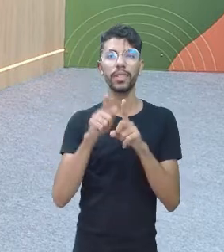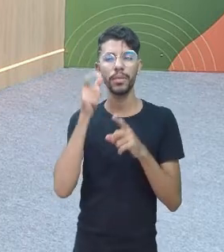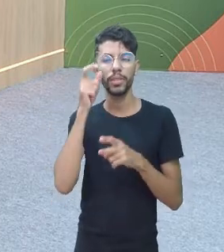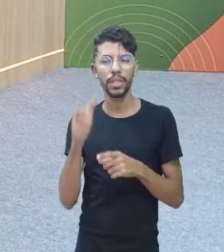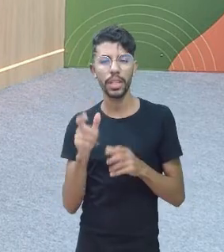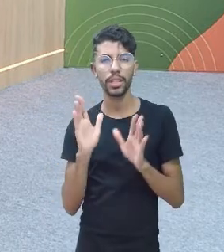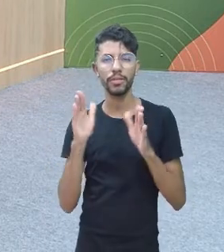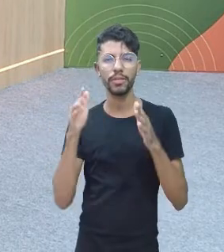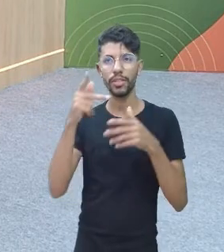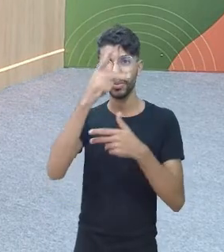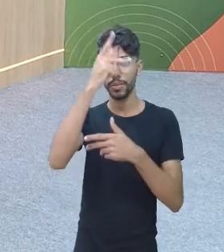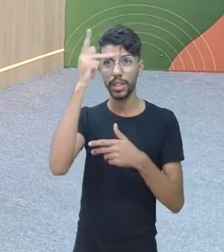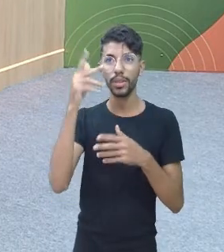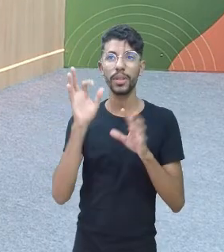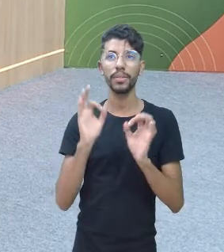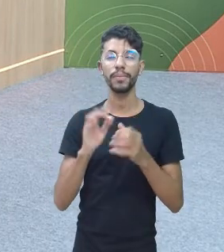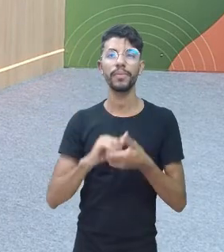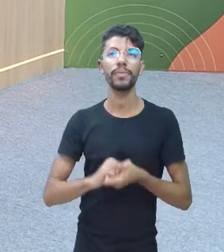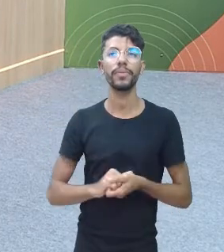do público-alvo.